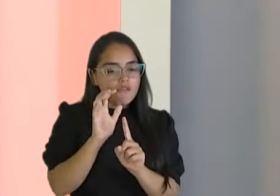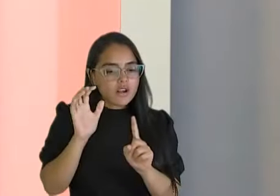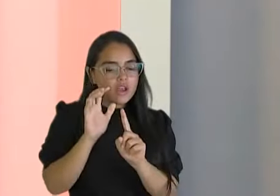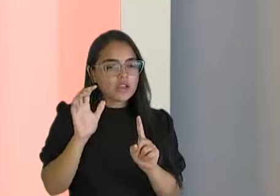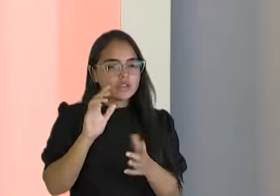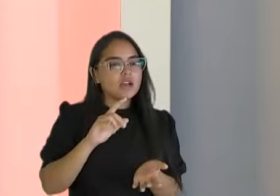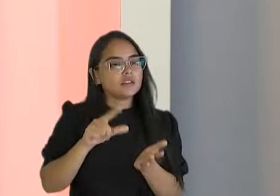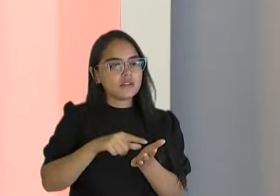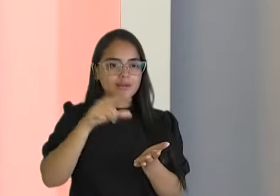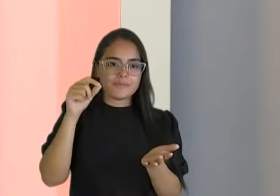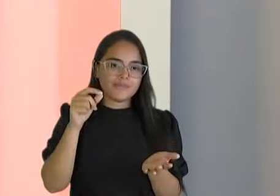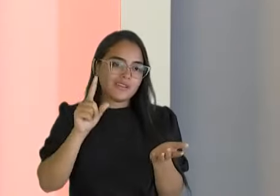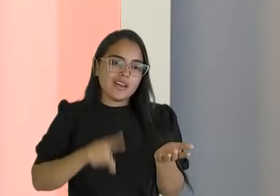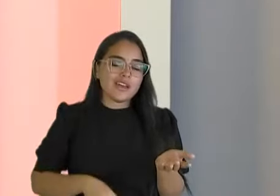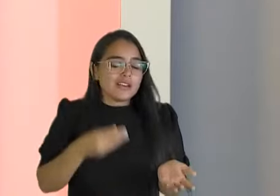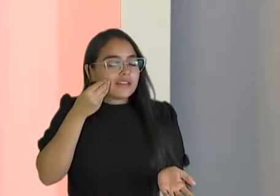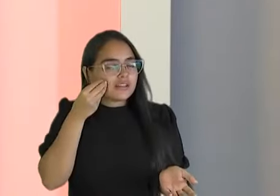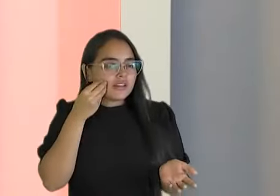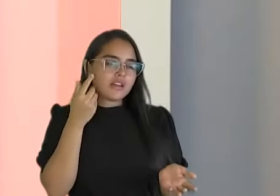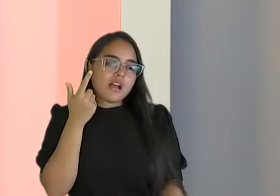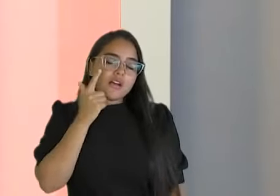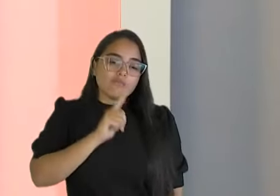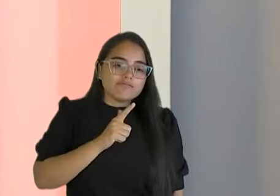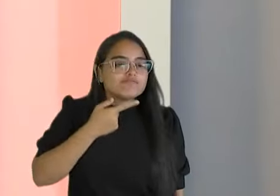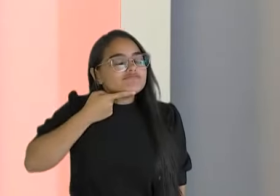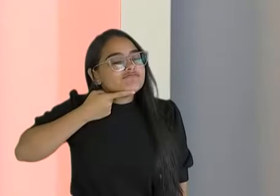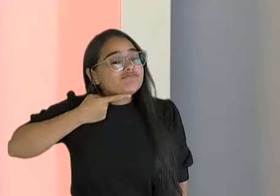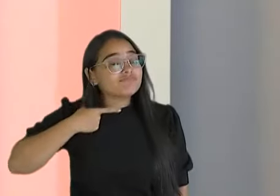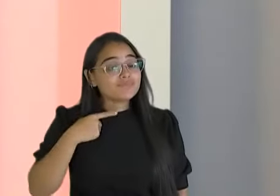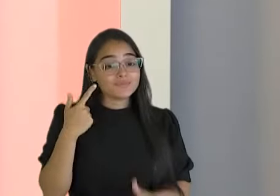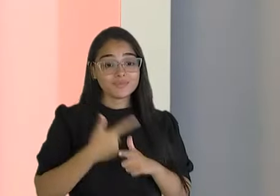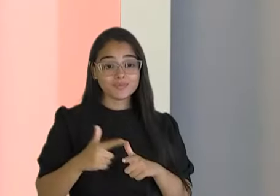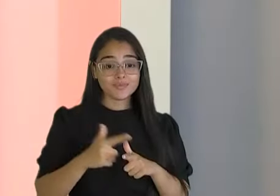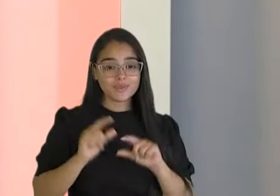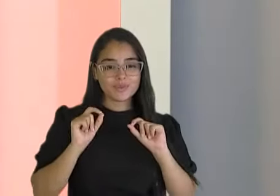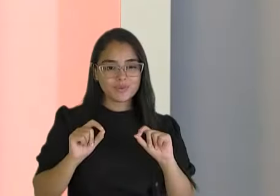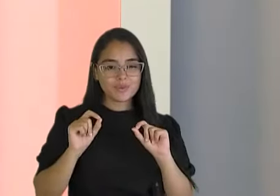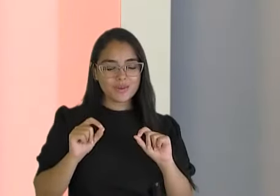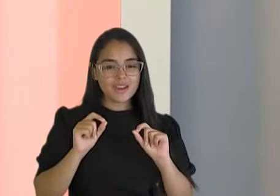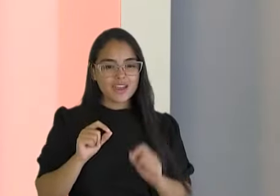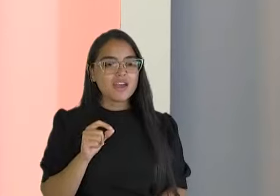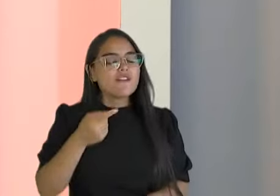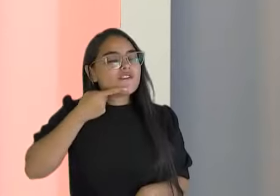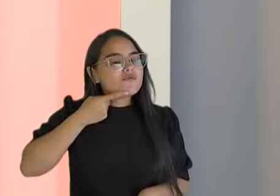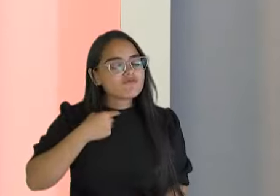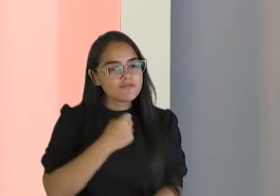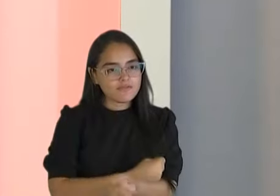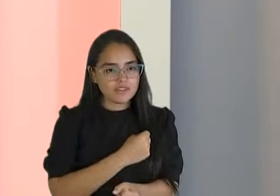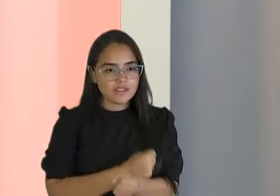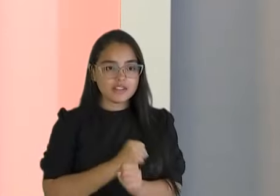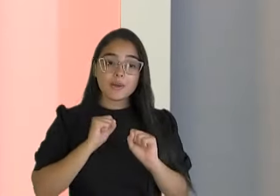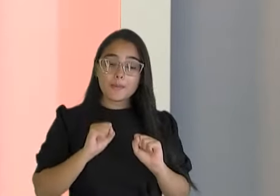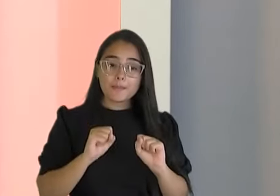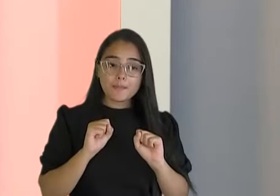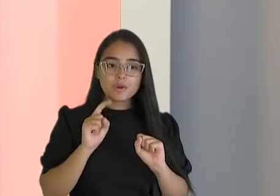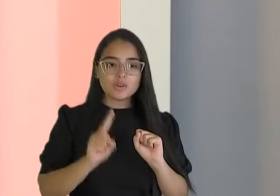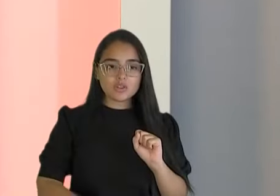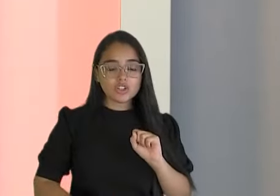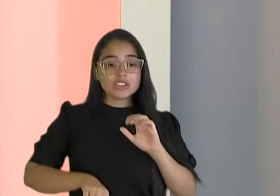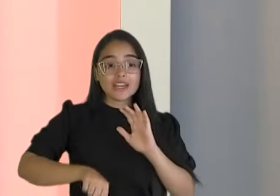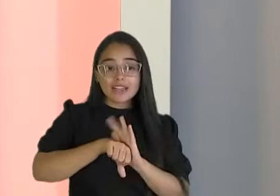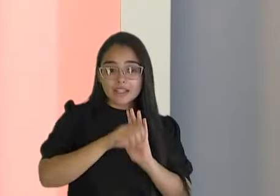é difícil não cair em tentação. O problema é quando isso vira compulsão e a prática pode ser considerada crime